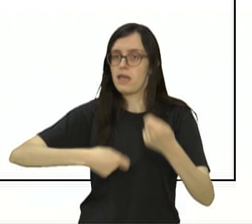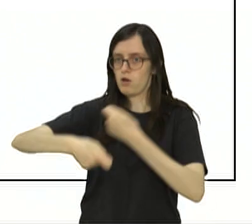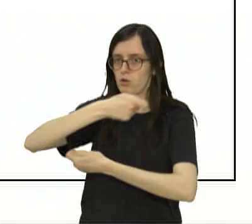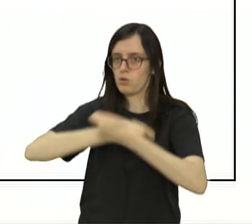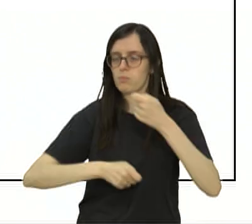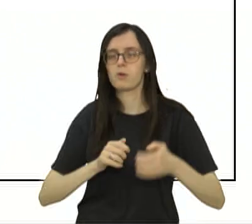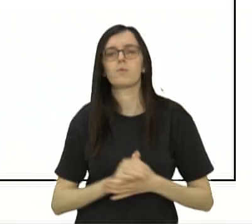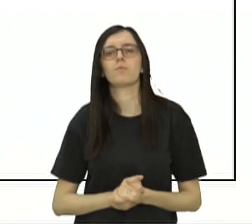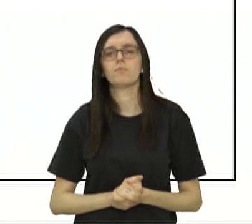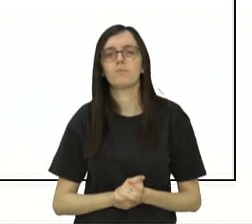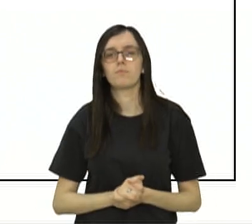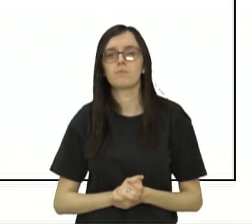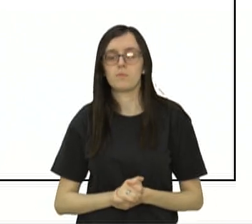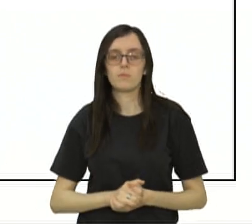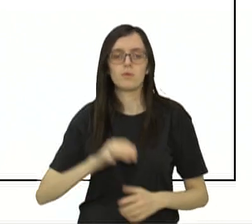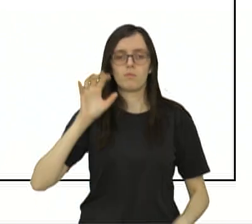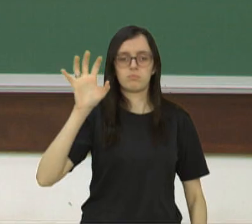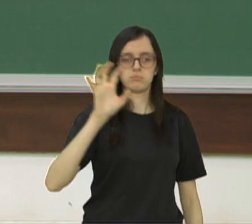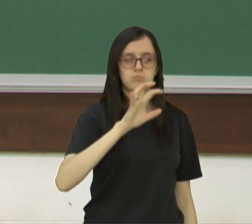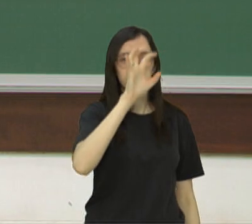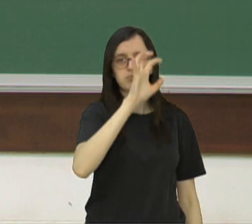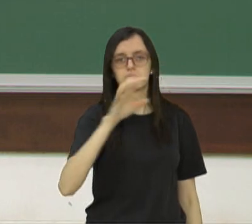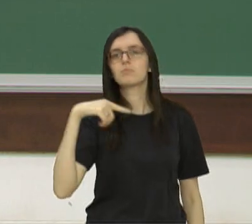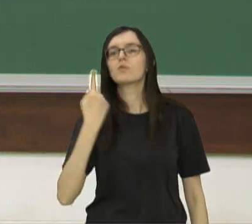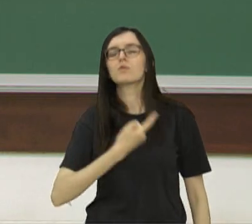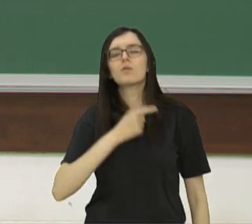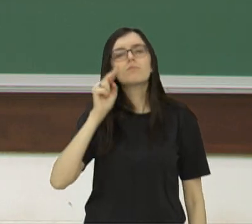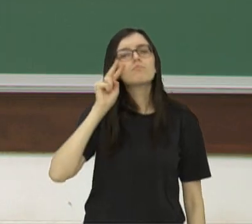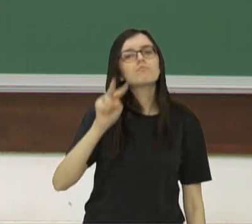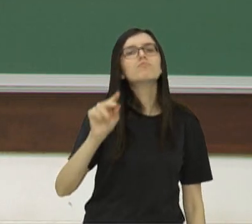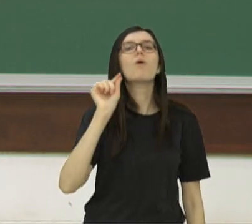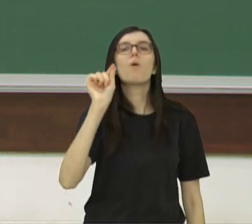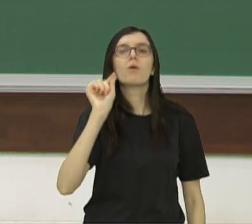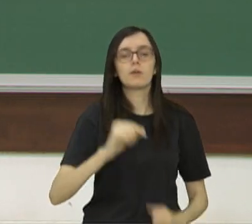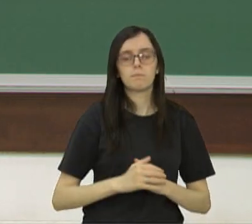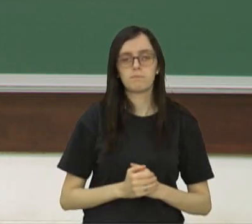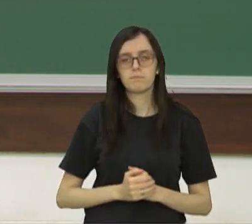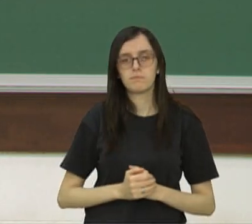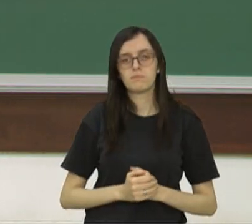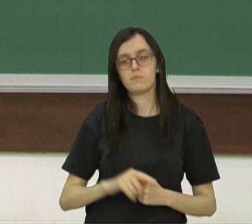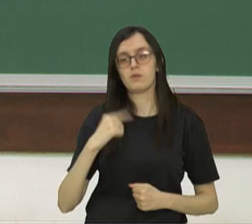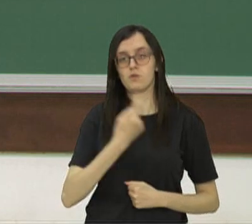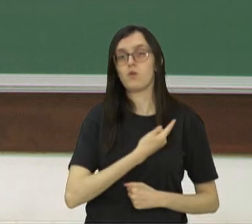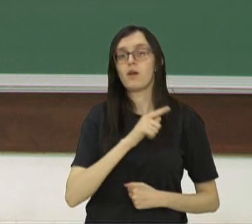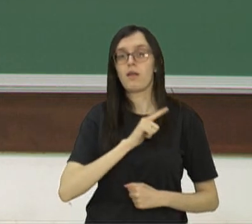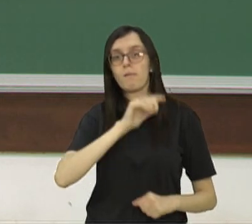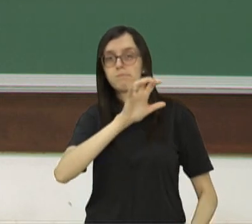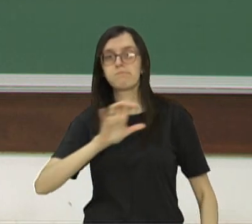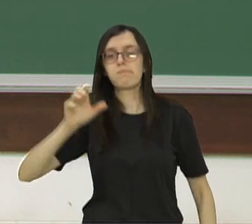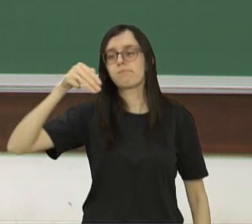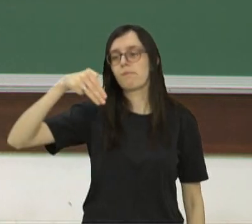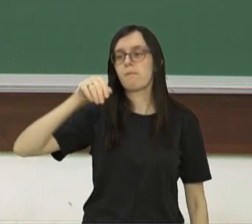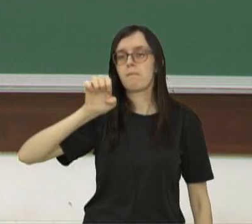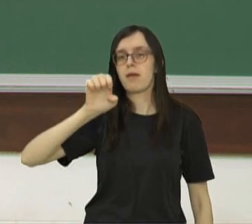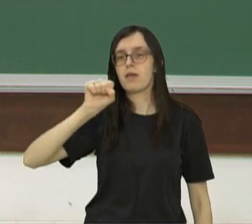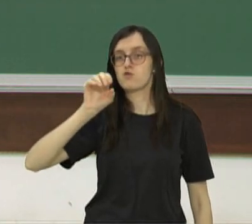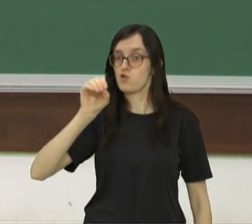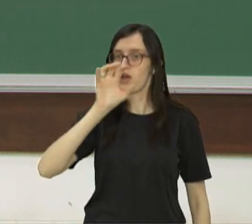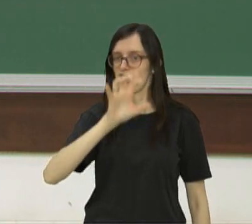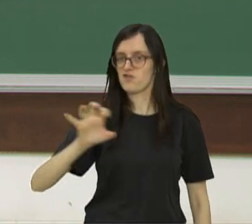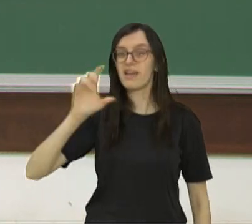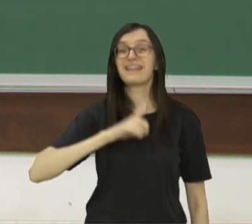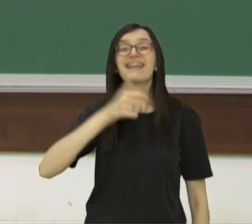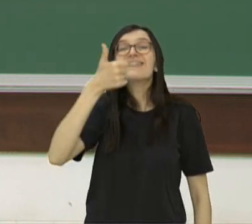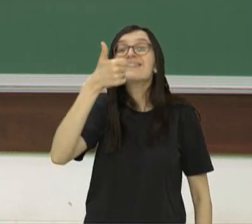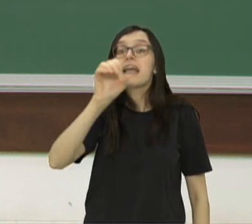E aí, nessa regionalização, nós vimos que nós temos as mesorregiões, que são 10